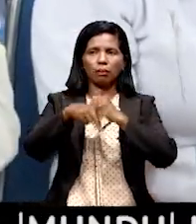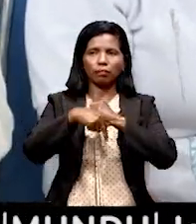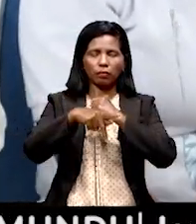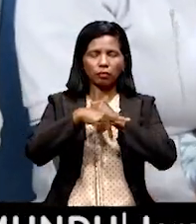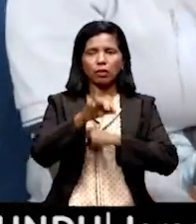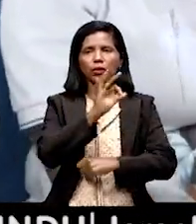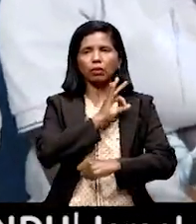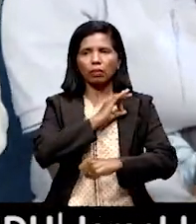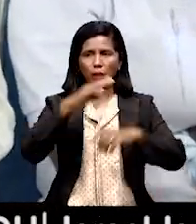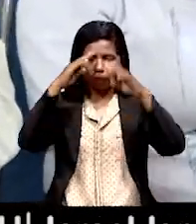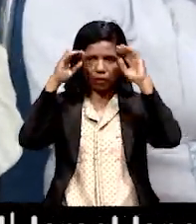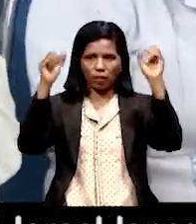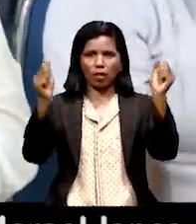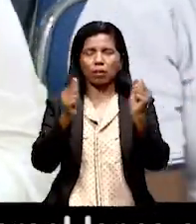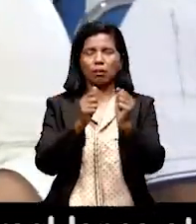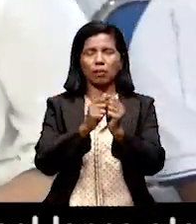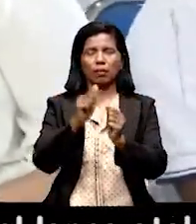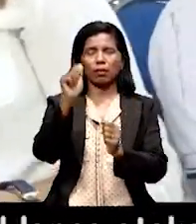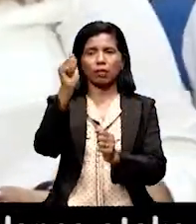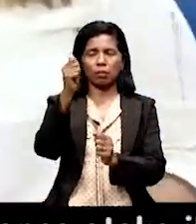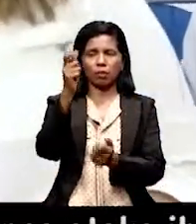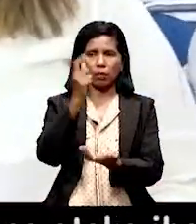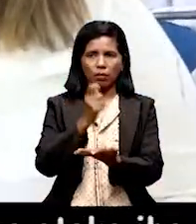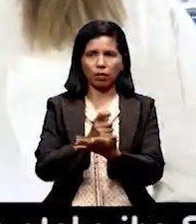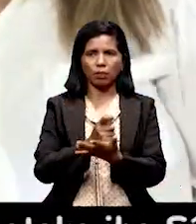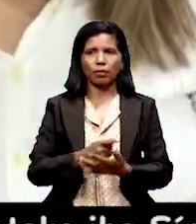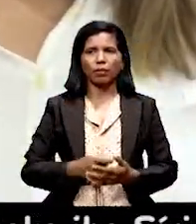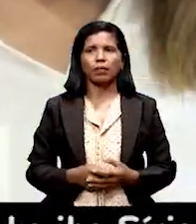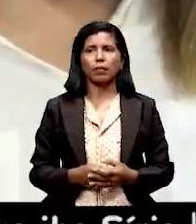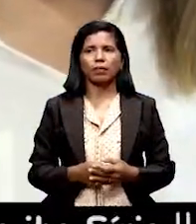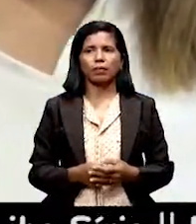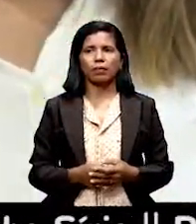presiden republika hamutuk rihon sanulum. Agustin da Costa, Justinian Nano, ZMN.